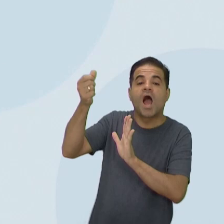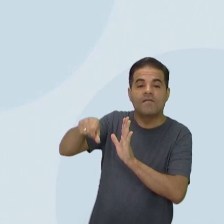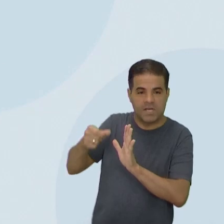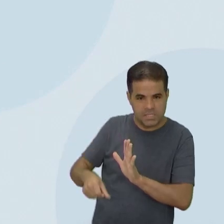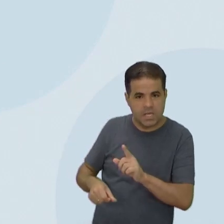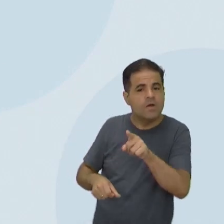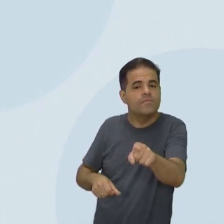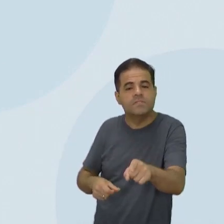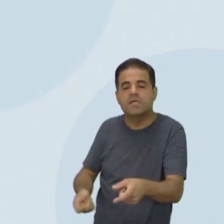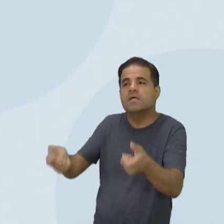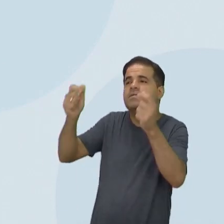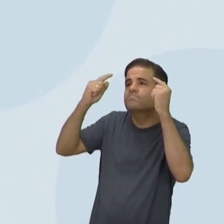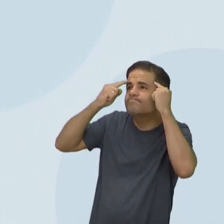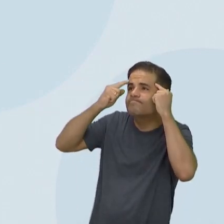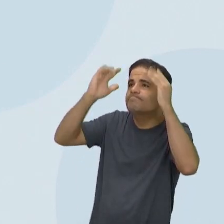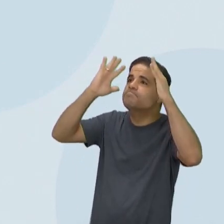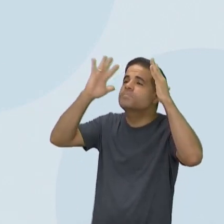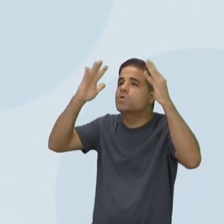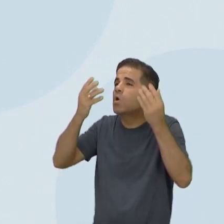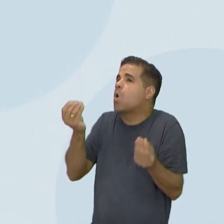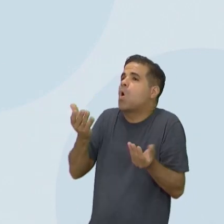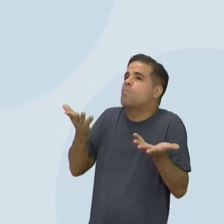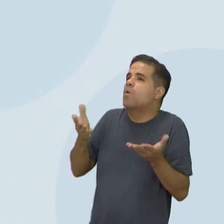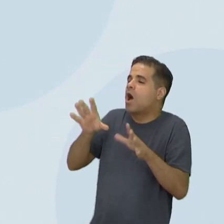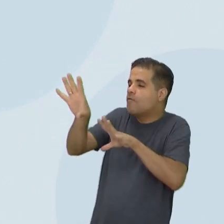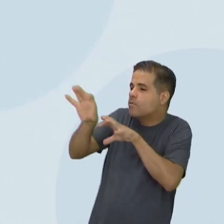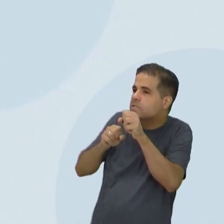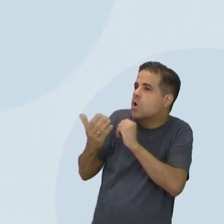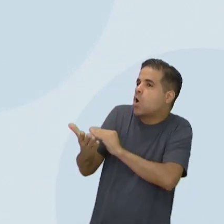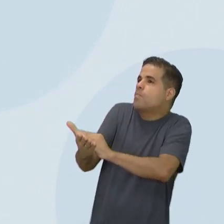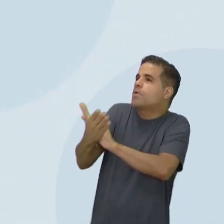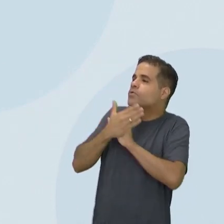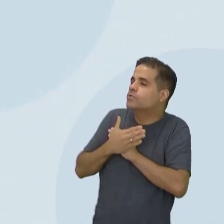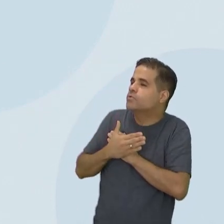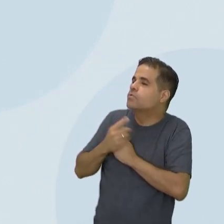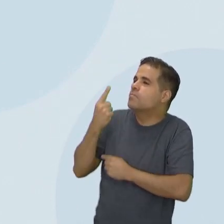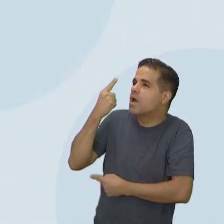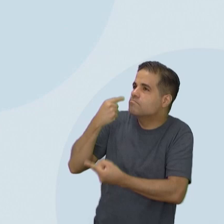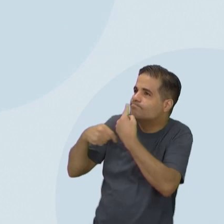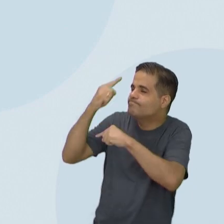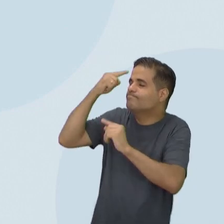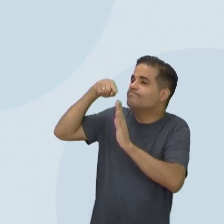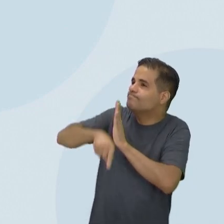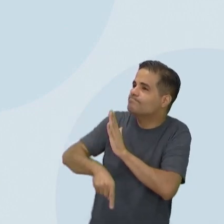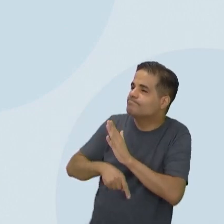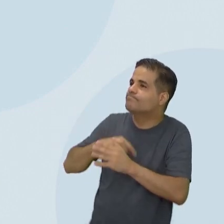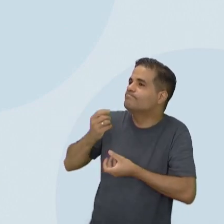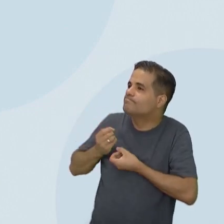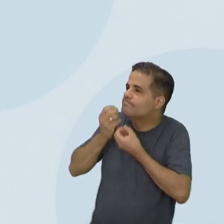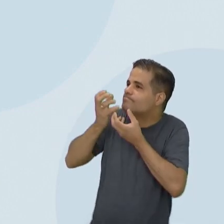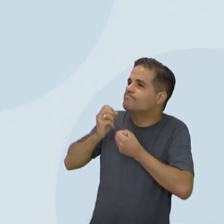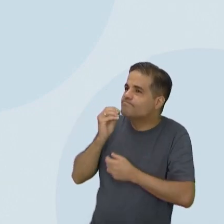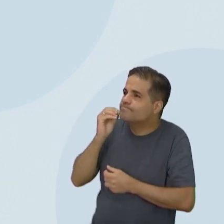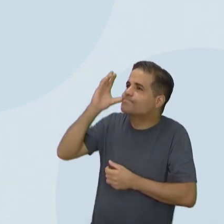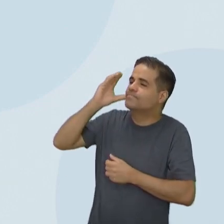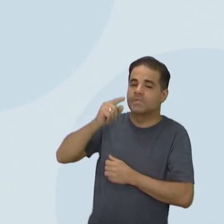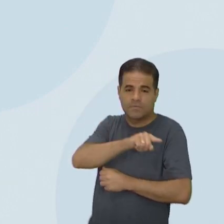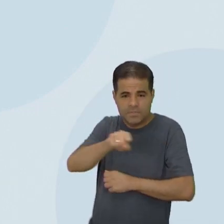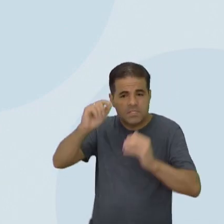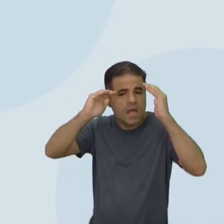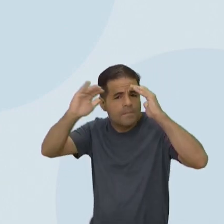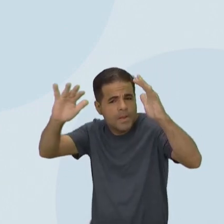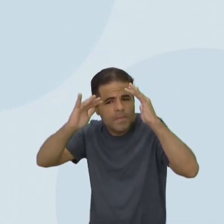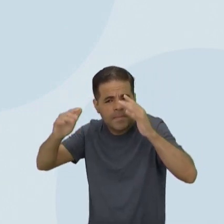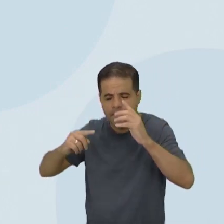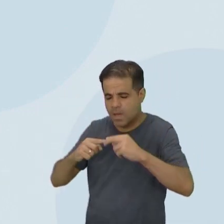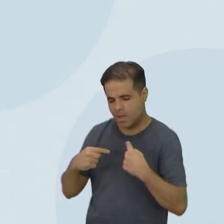para vocês estarem refletindo também, em que medida a formação de hoje contribuiu para o aprimoramento do seu repertório? Reflita e discute